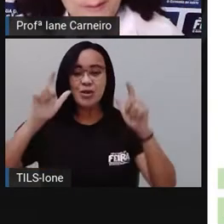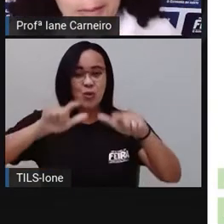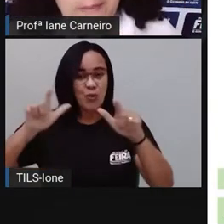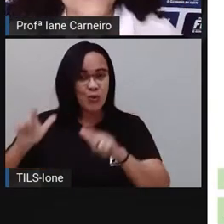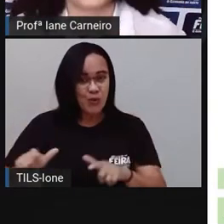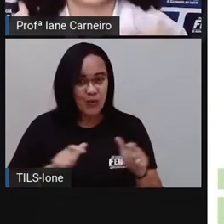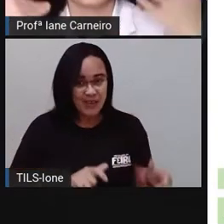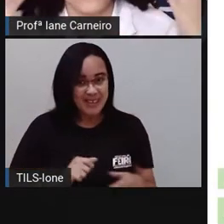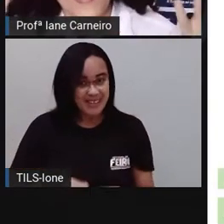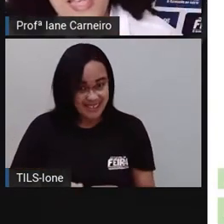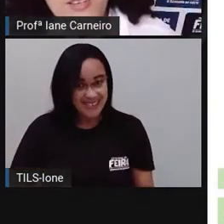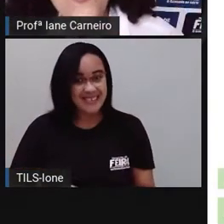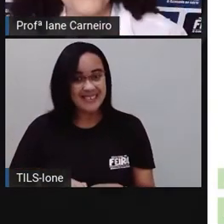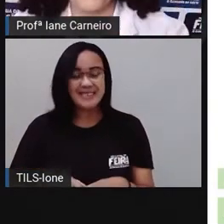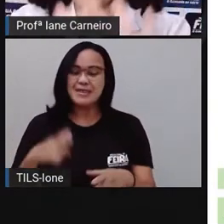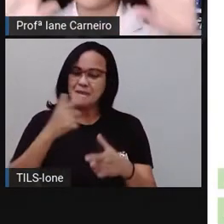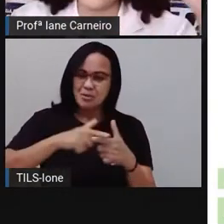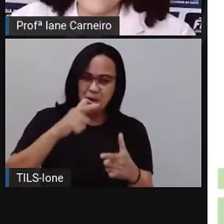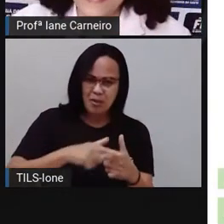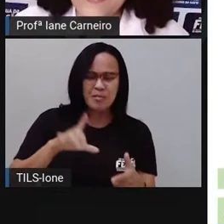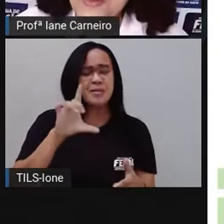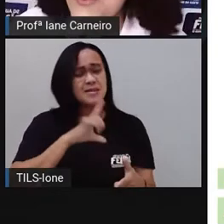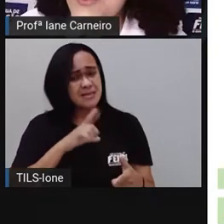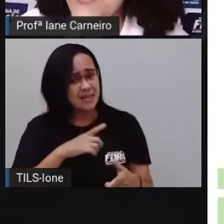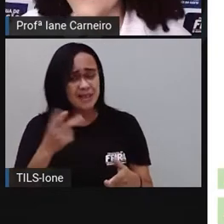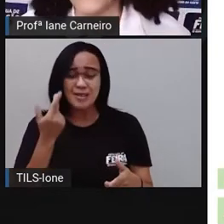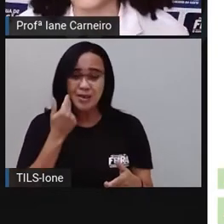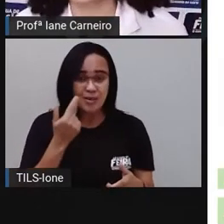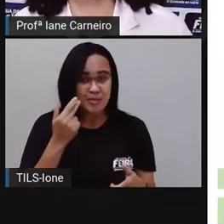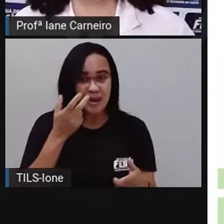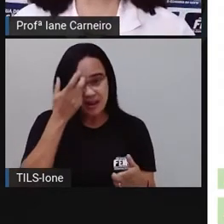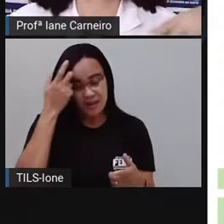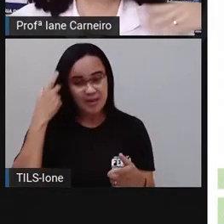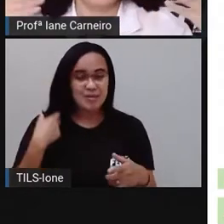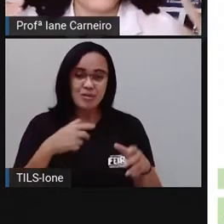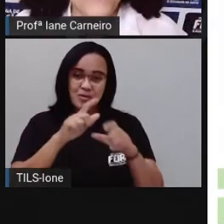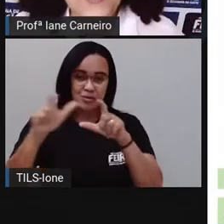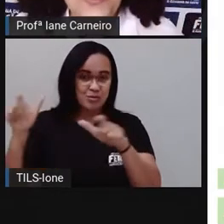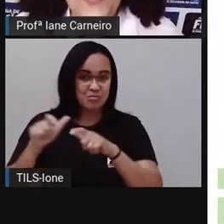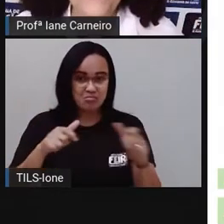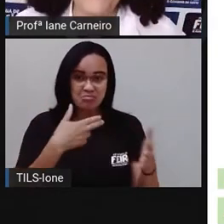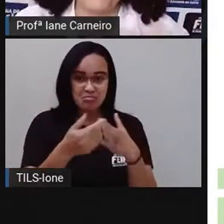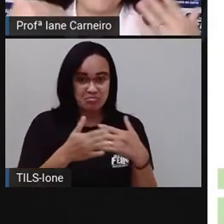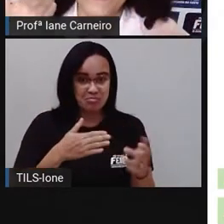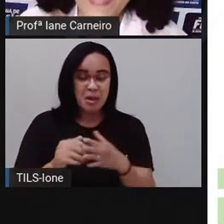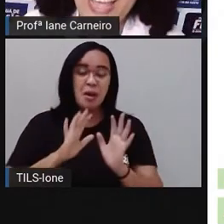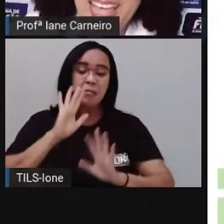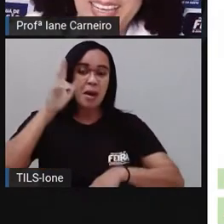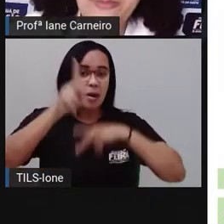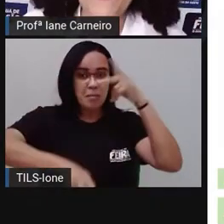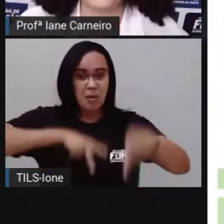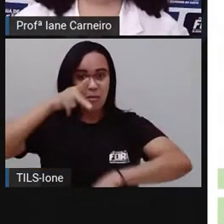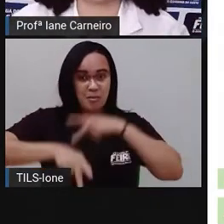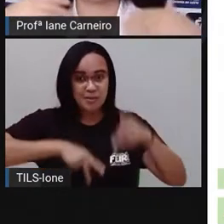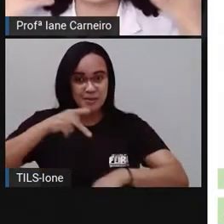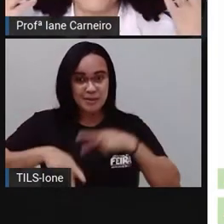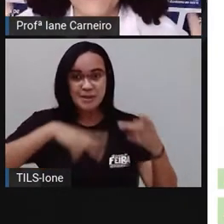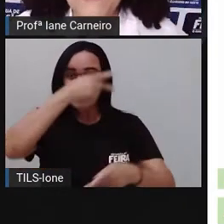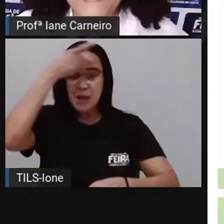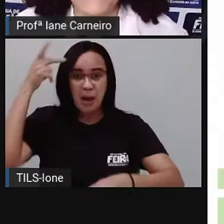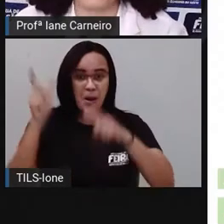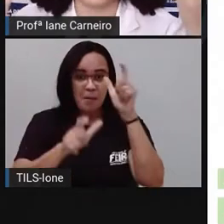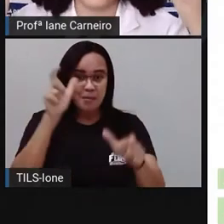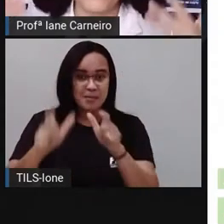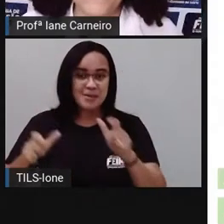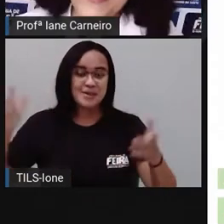Tem problemas? Tem, como qualquer outro lugar do mundo tem, né? Mas nosso povo é um povo alegre, um povo que faz